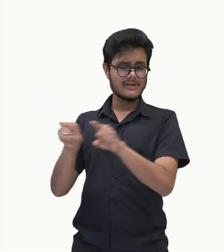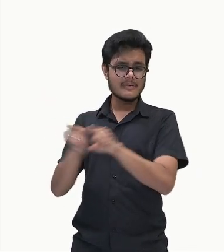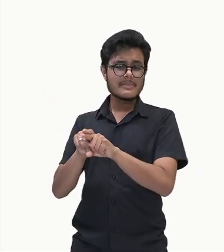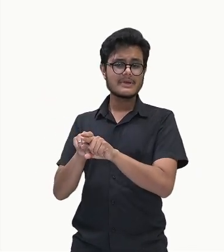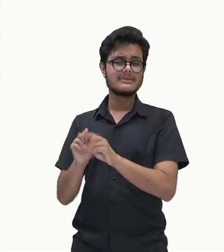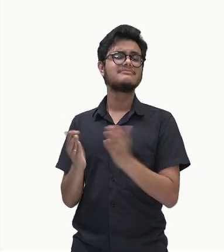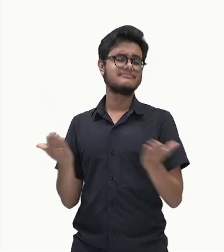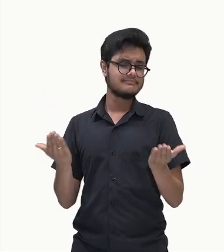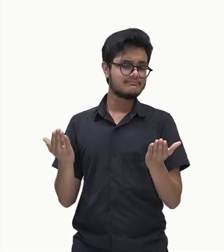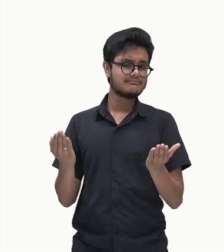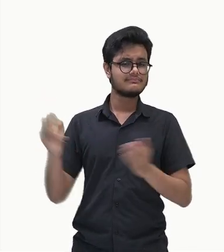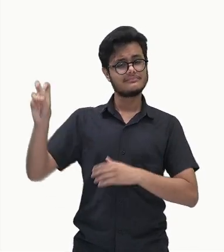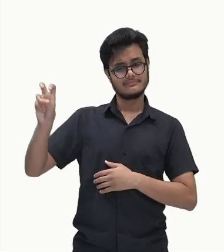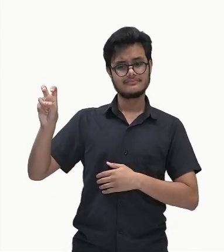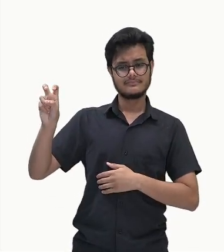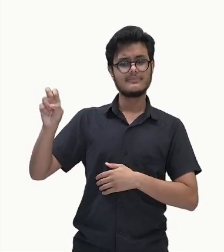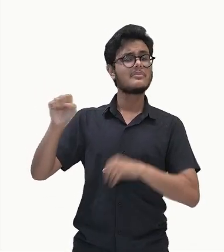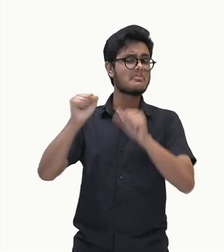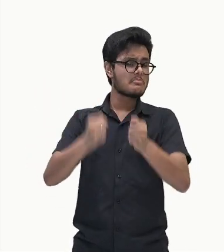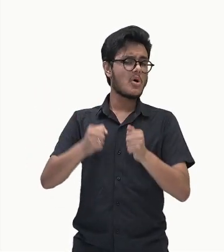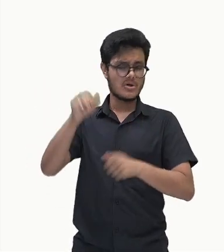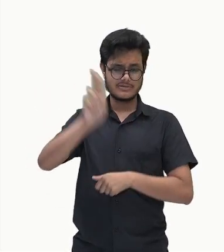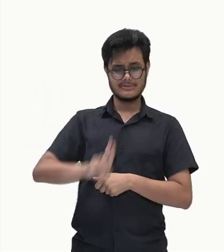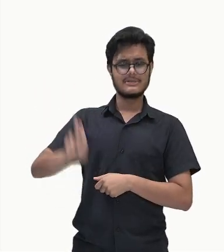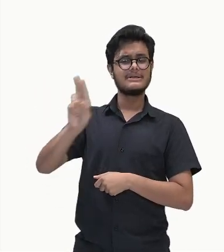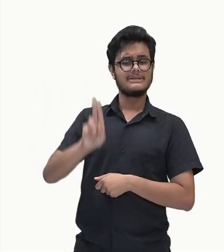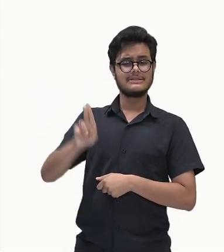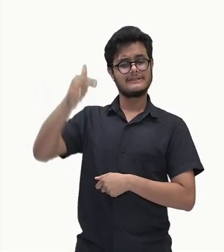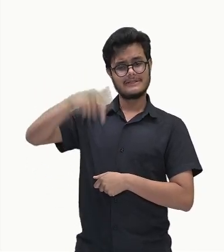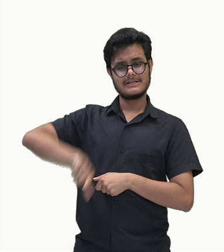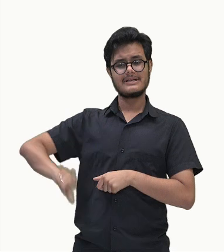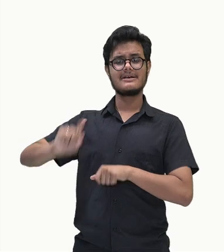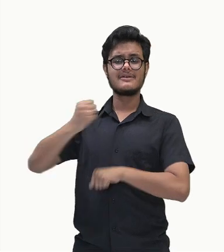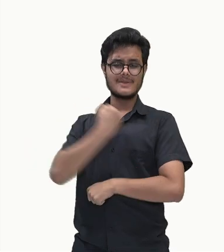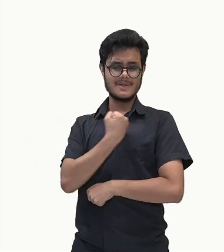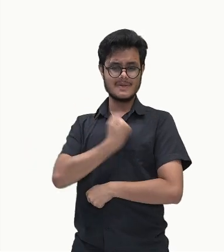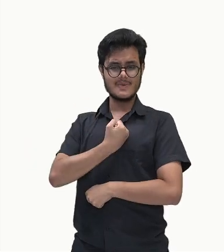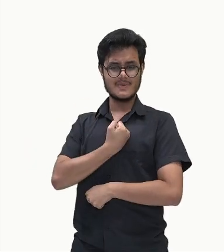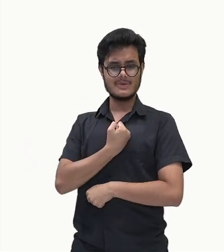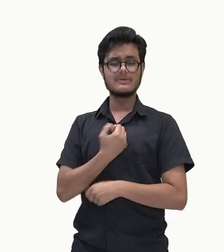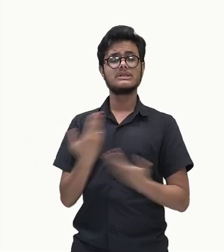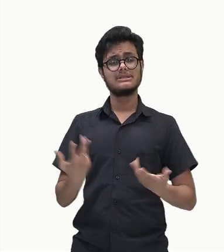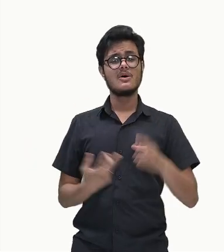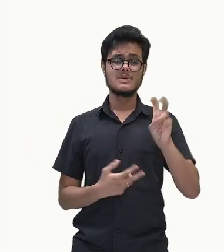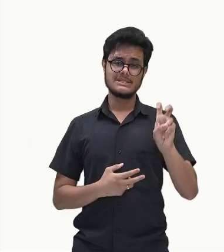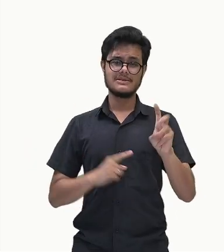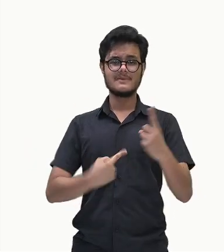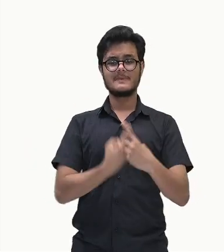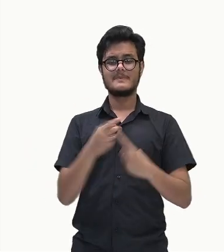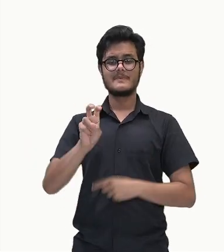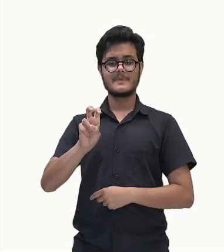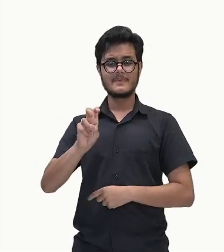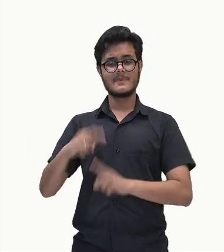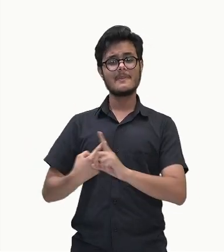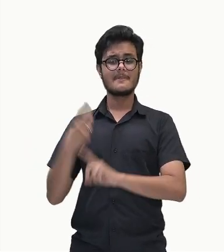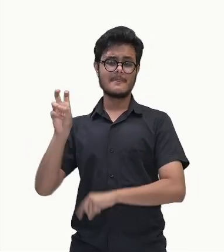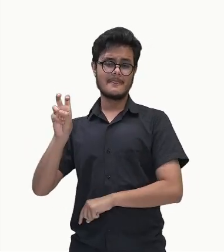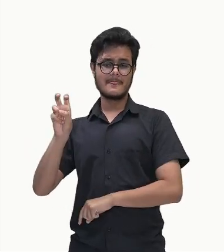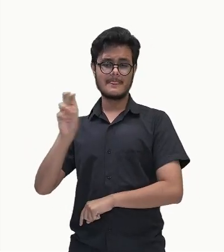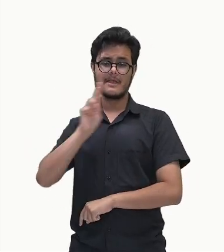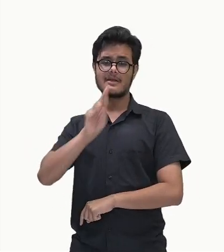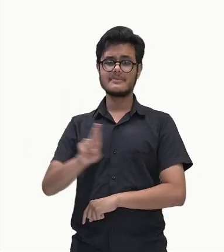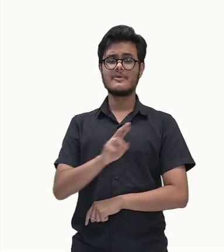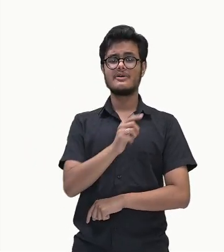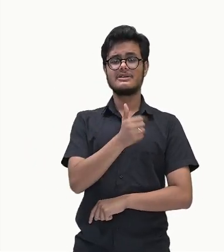pra terceira posição a gente também tem cinco opções Então é só a gente multiplicar 5 x 5 x